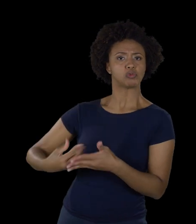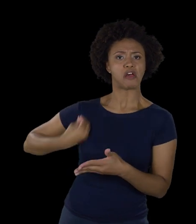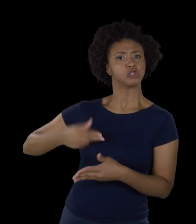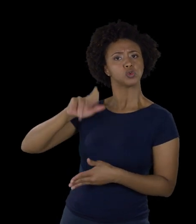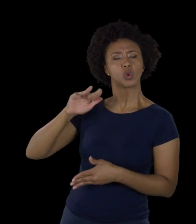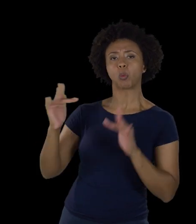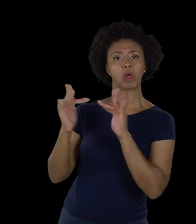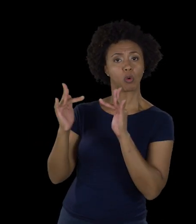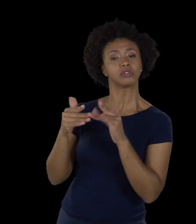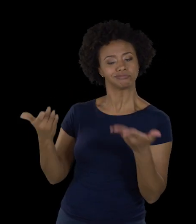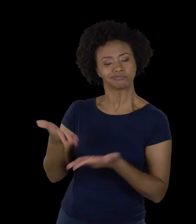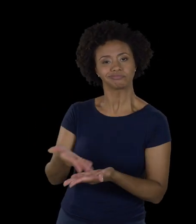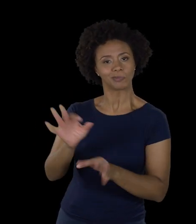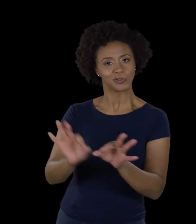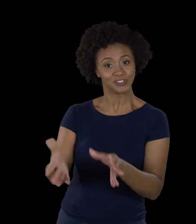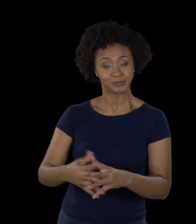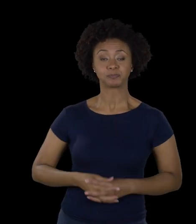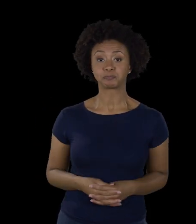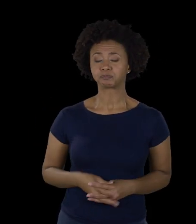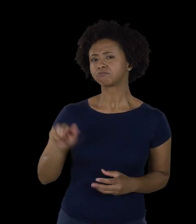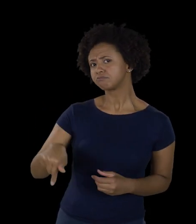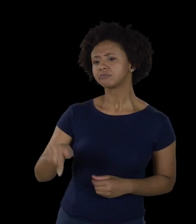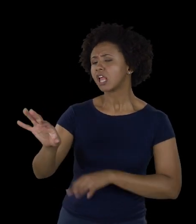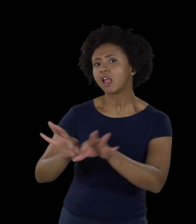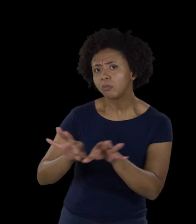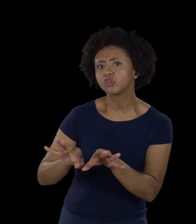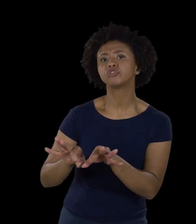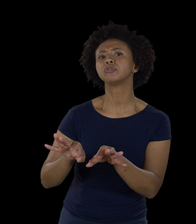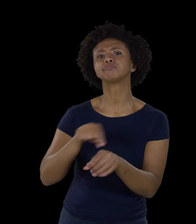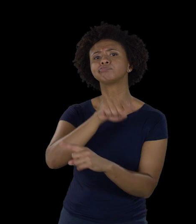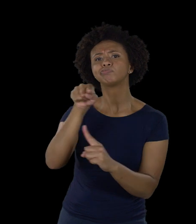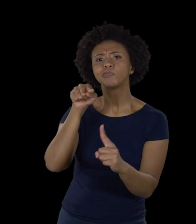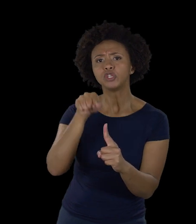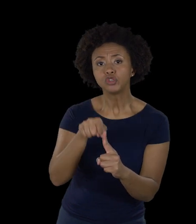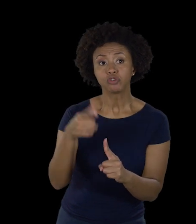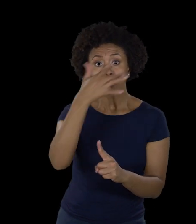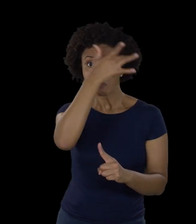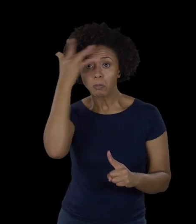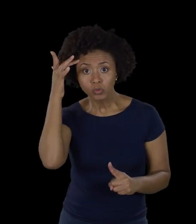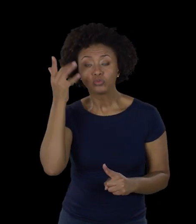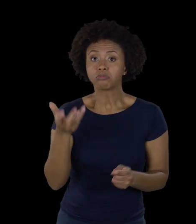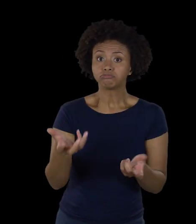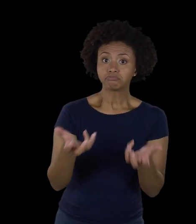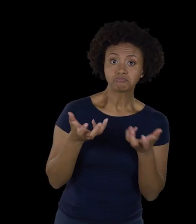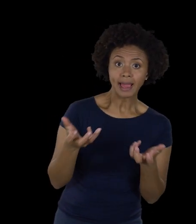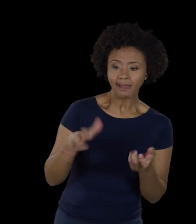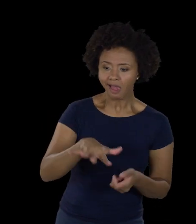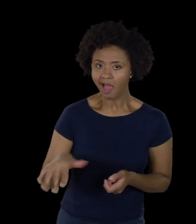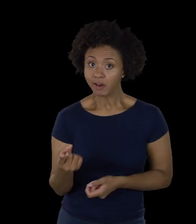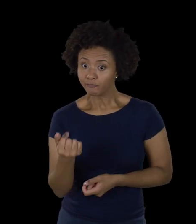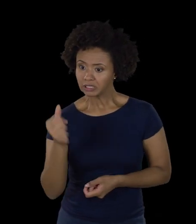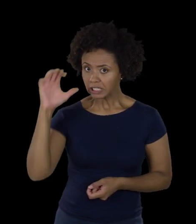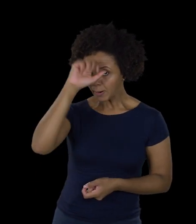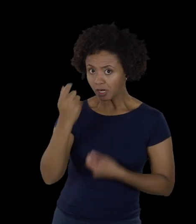vidas. Então esse projeto, ele busca iniciar pessoas nesse universo da educação financeira, e é uma